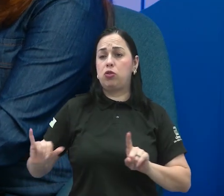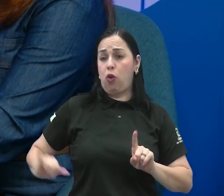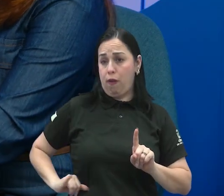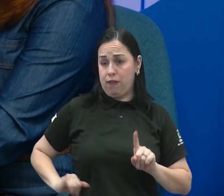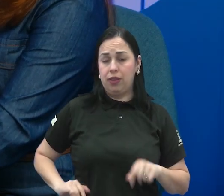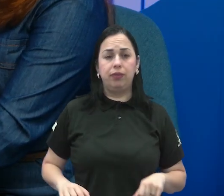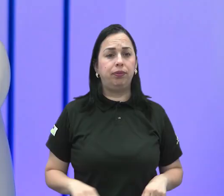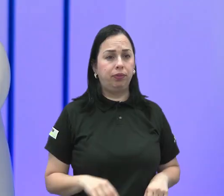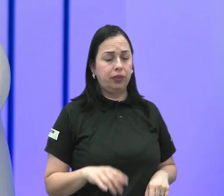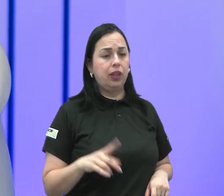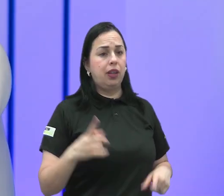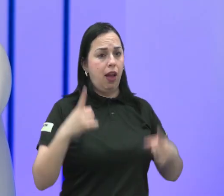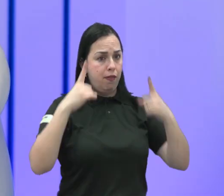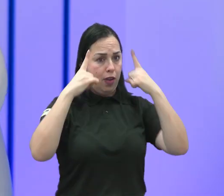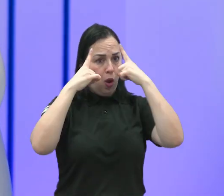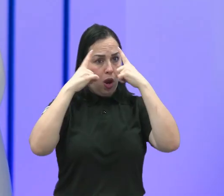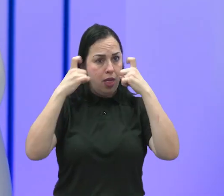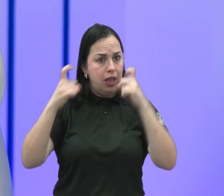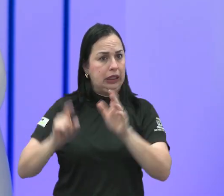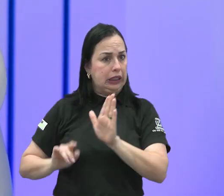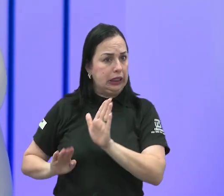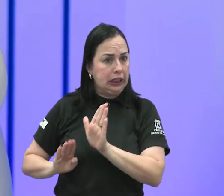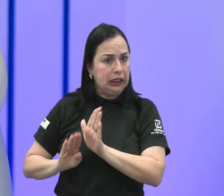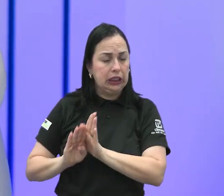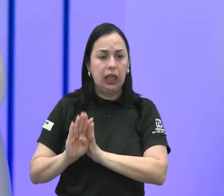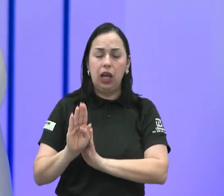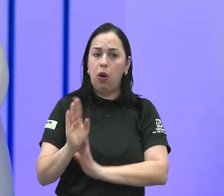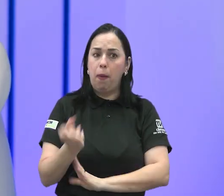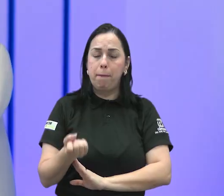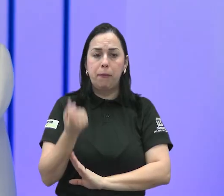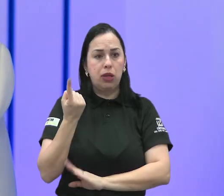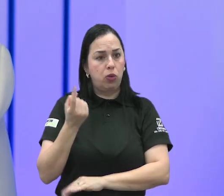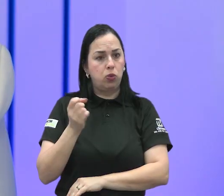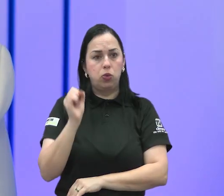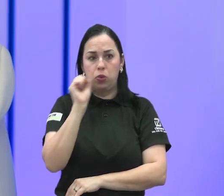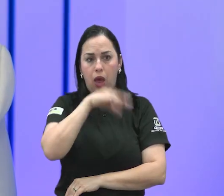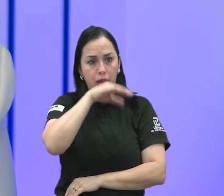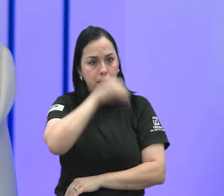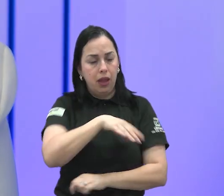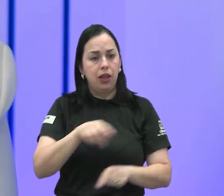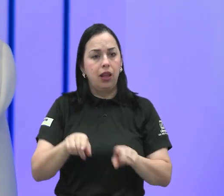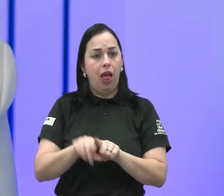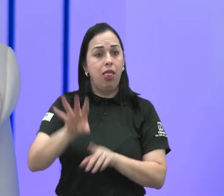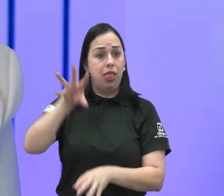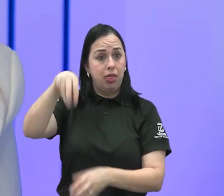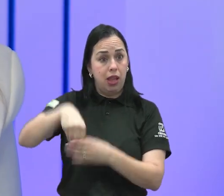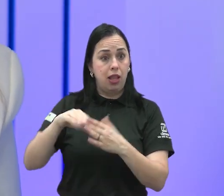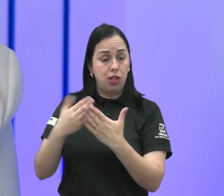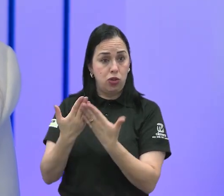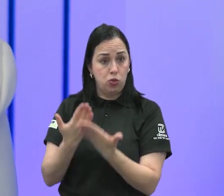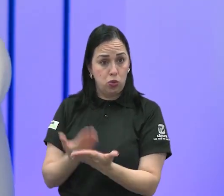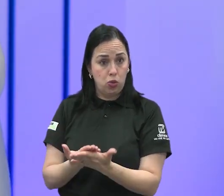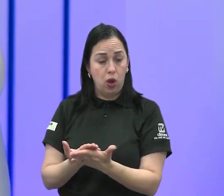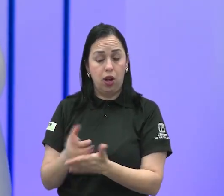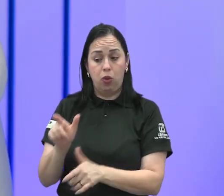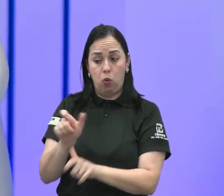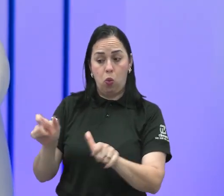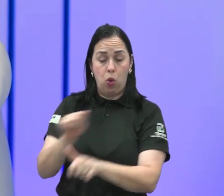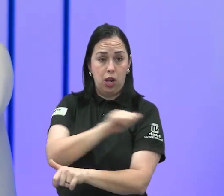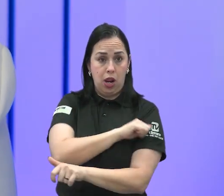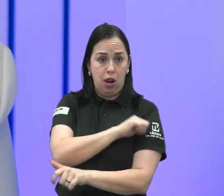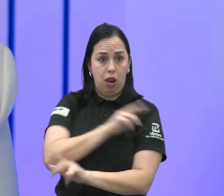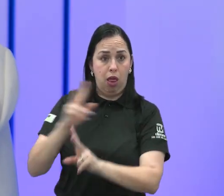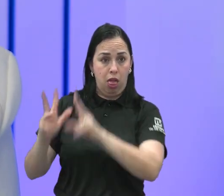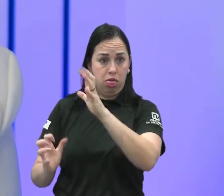isso. Sim, a violência tem aumentado de forma, assim, absurda. Tanto a violência na escola, entre alunos,